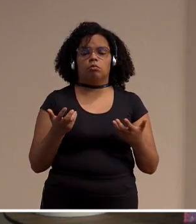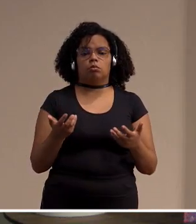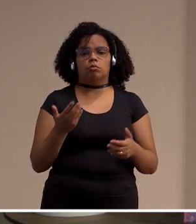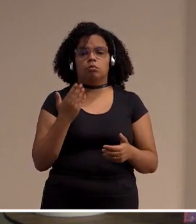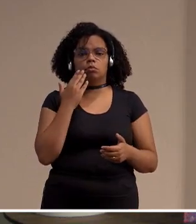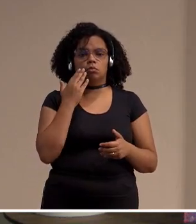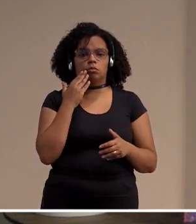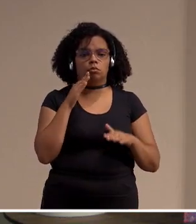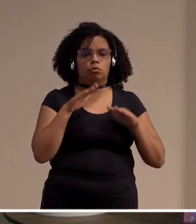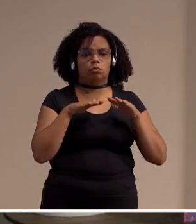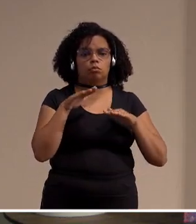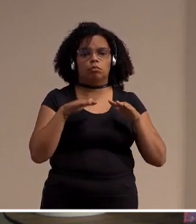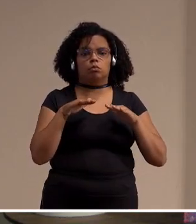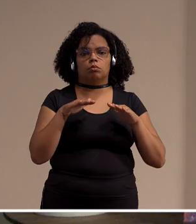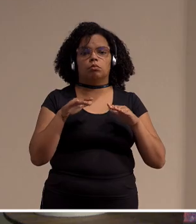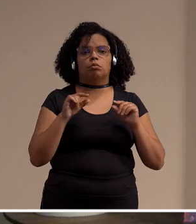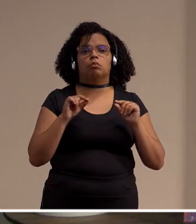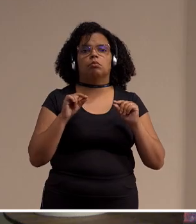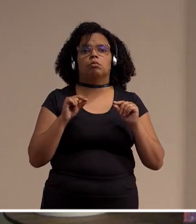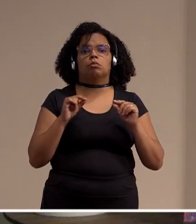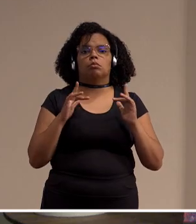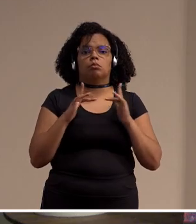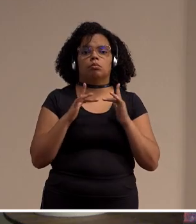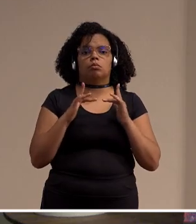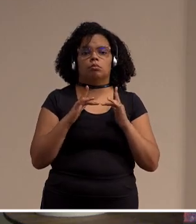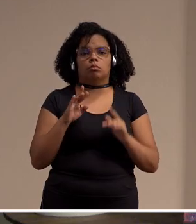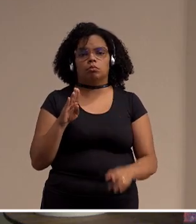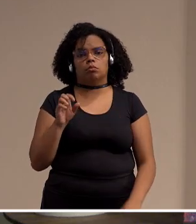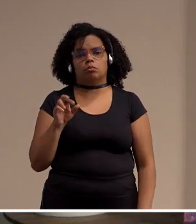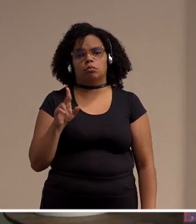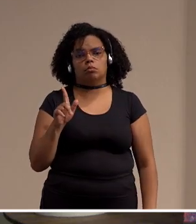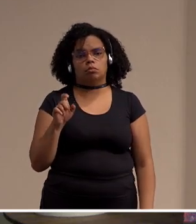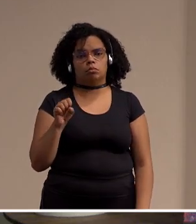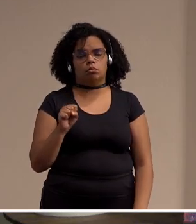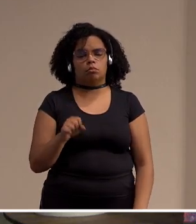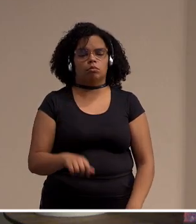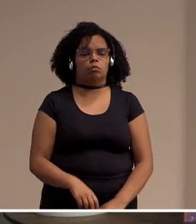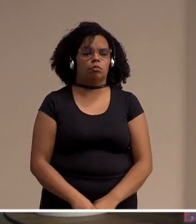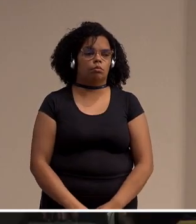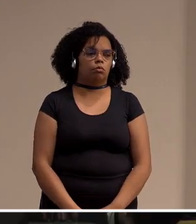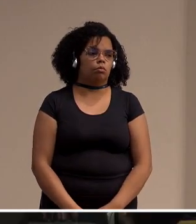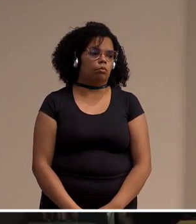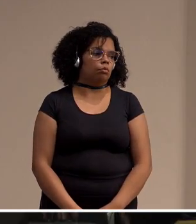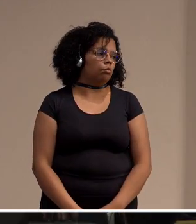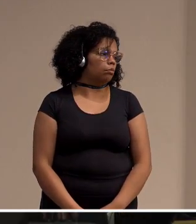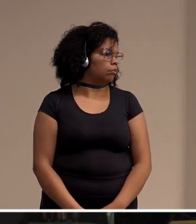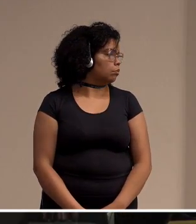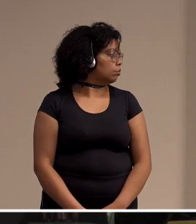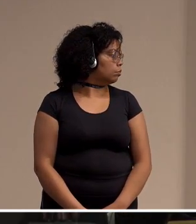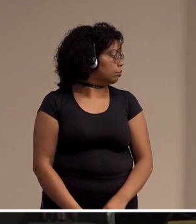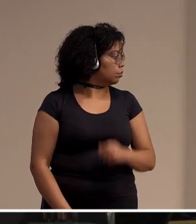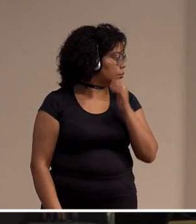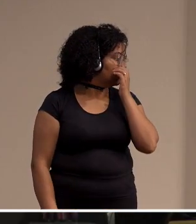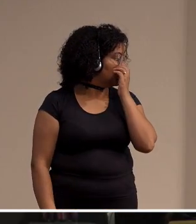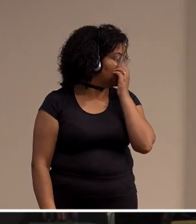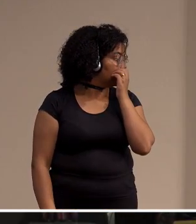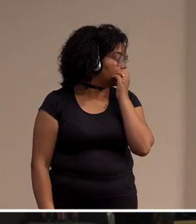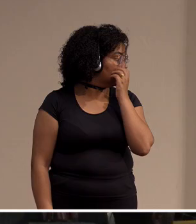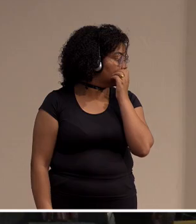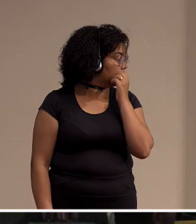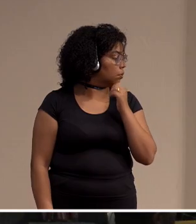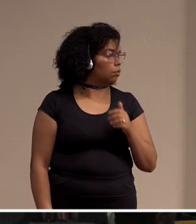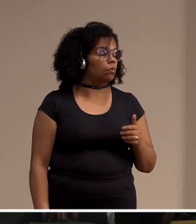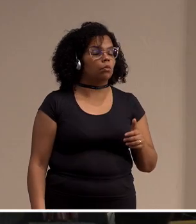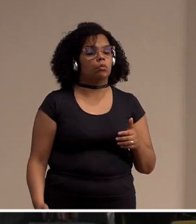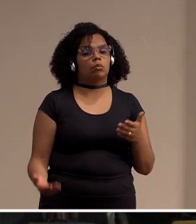está a sombra de Borges para quem está escrevendo hoje na Argentina. Sim, eu acho que agora é um momento em que a gente